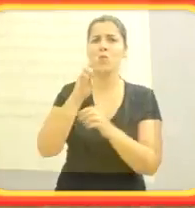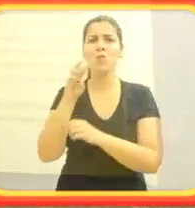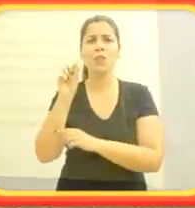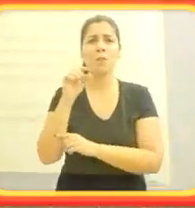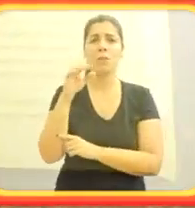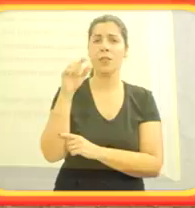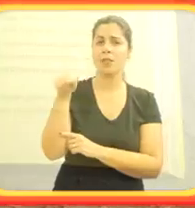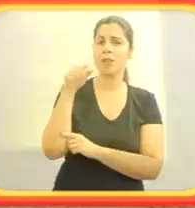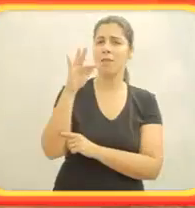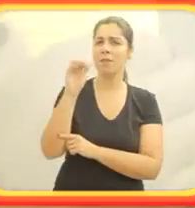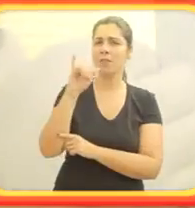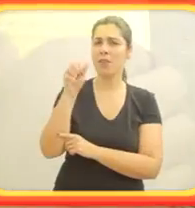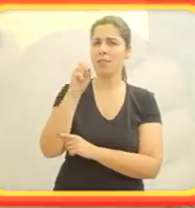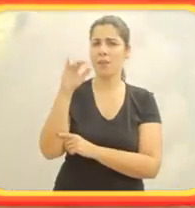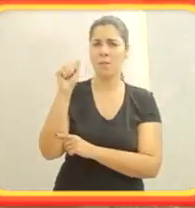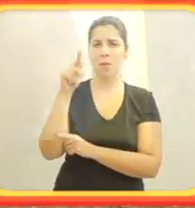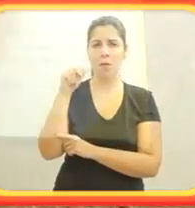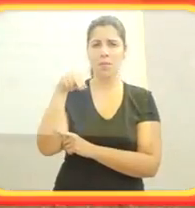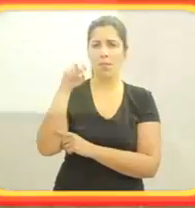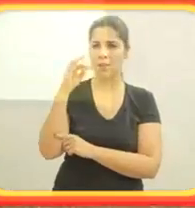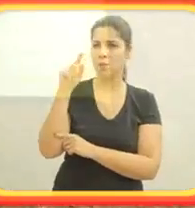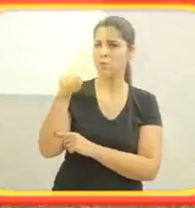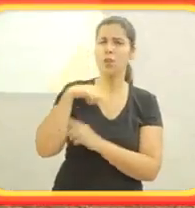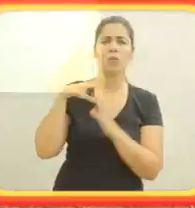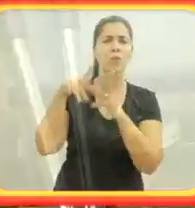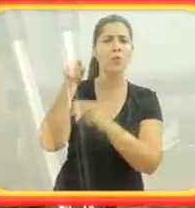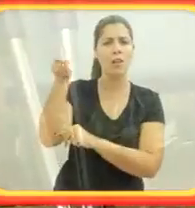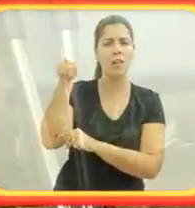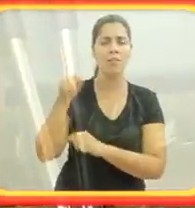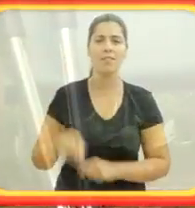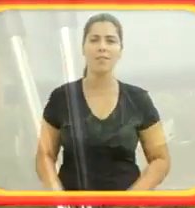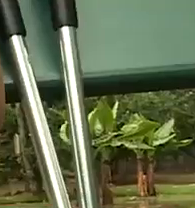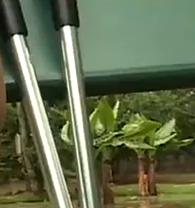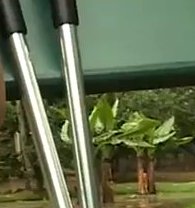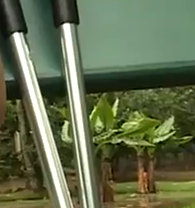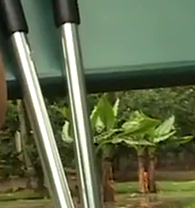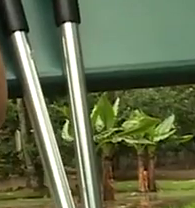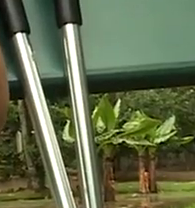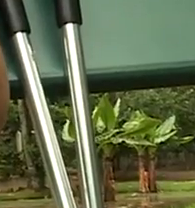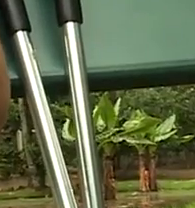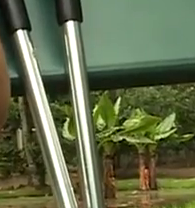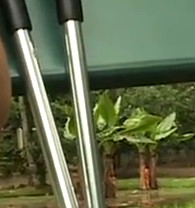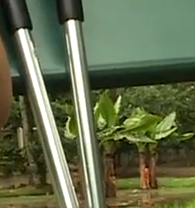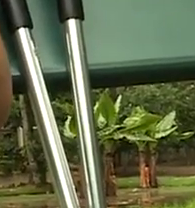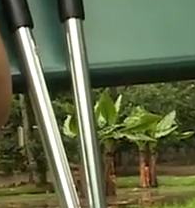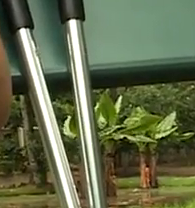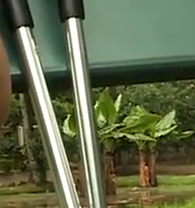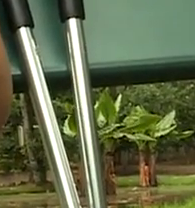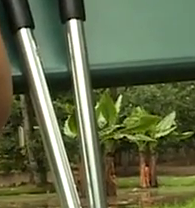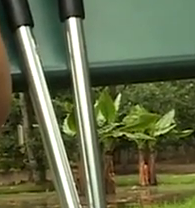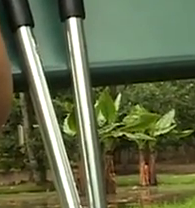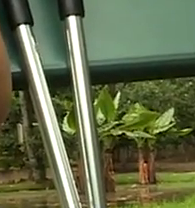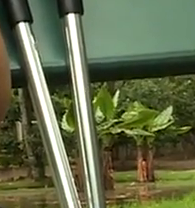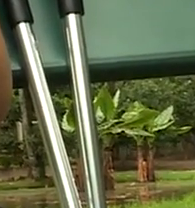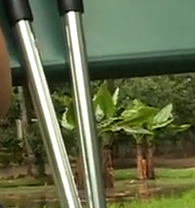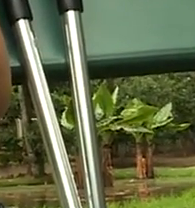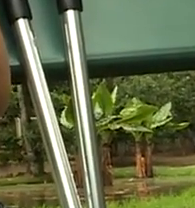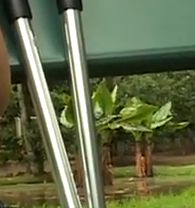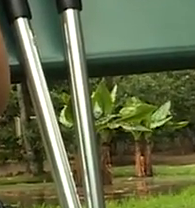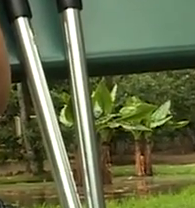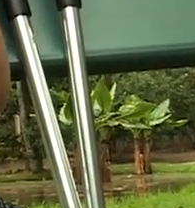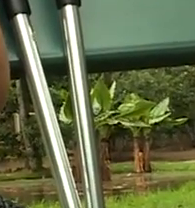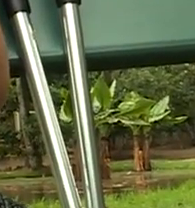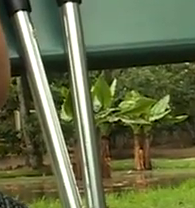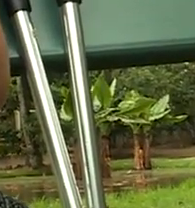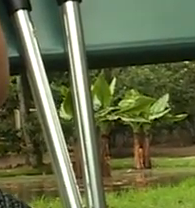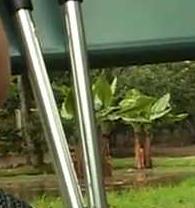www.jessicapaula, meu nome, .net. É facinho, jessicapaula.net, tem tudo lá. Sentada no banco, Jéssica folheia o livro.